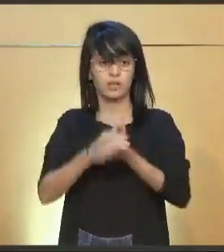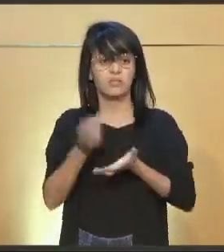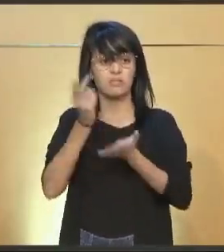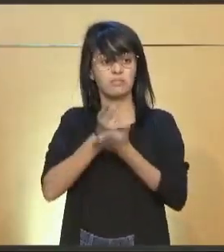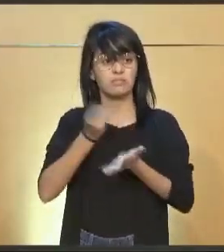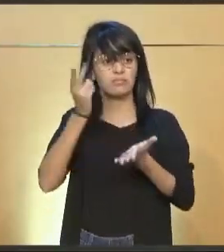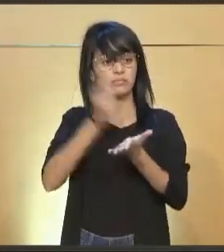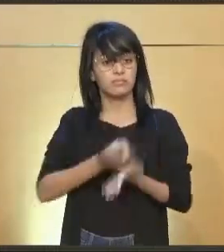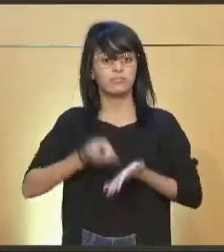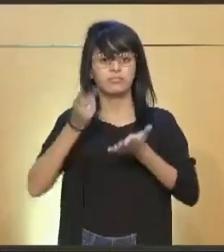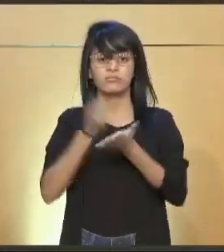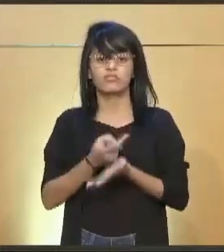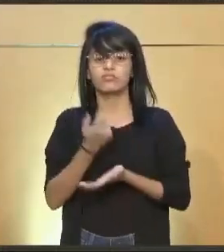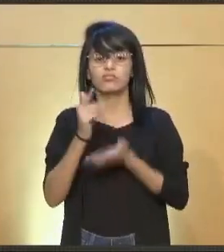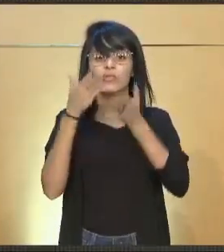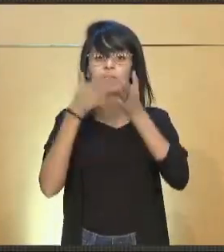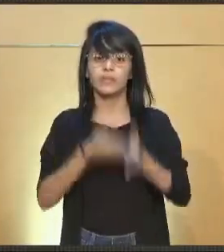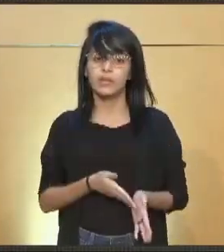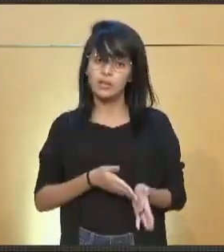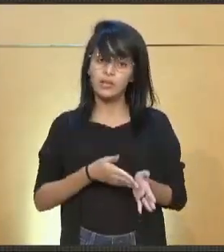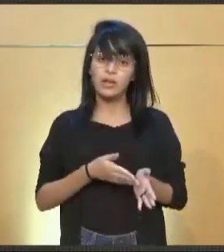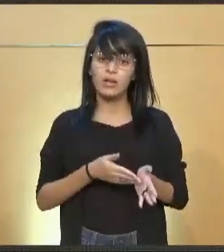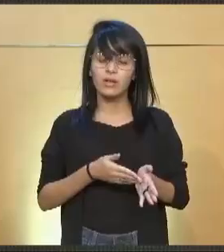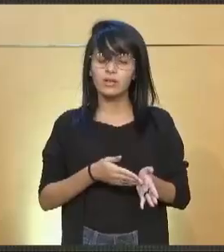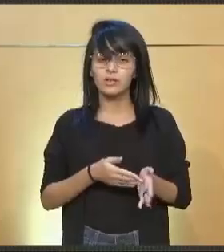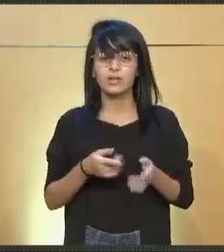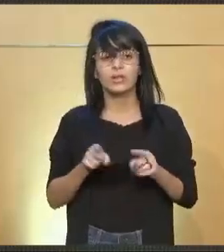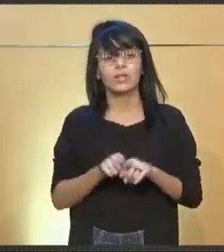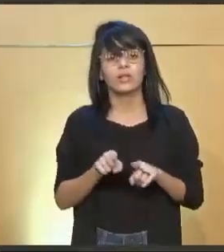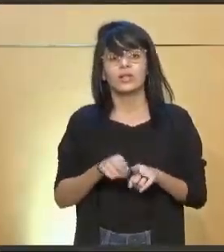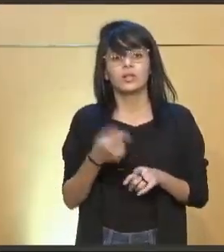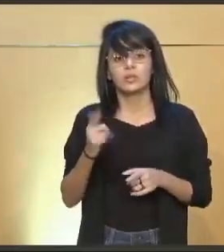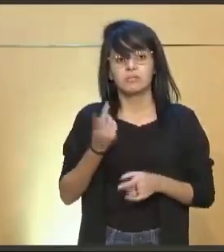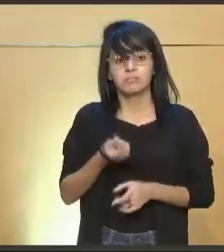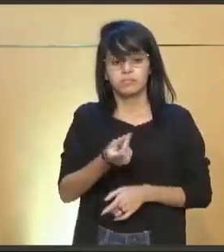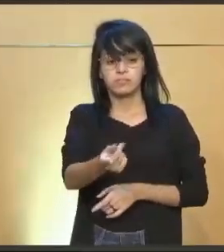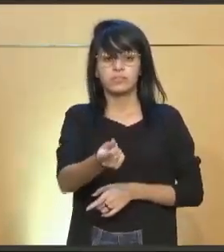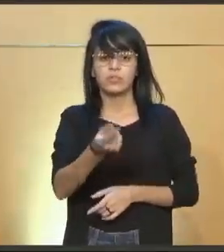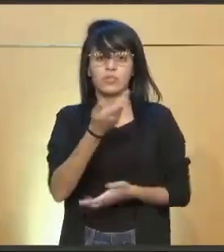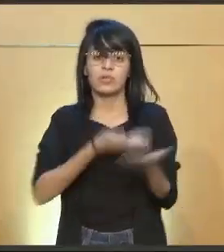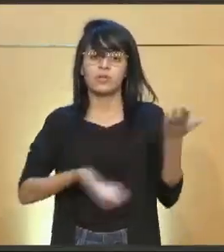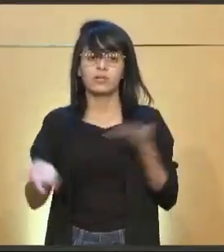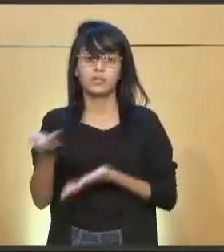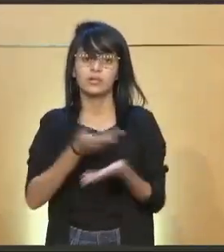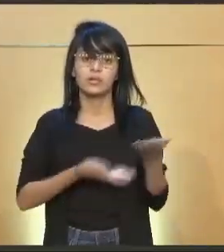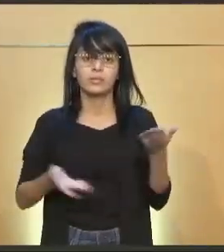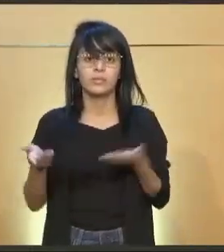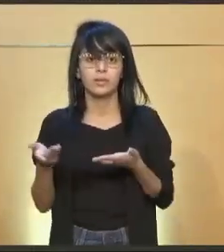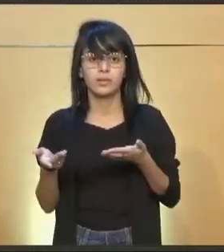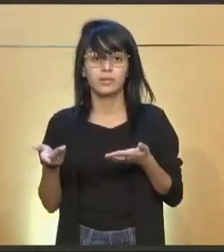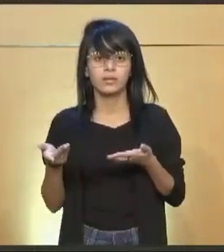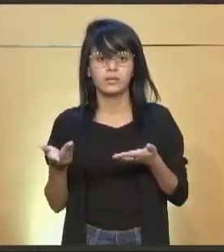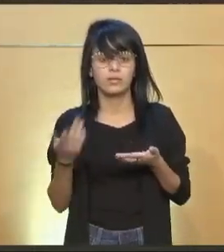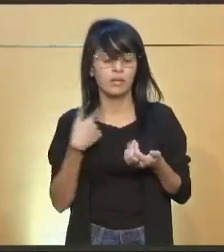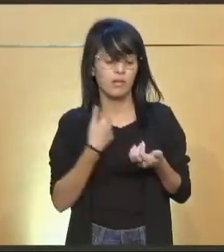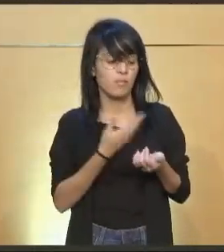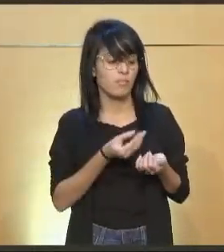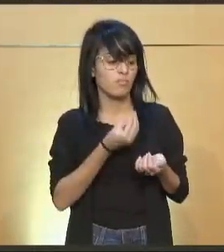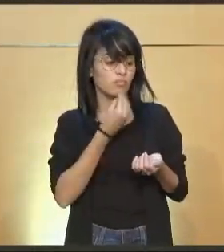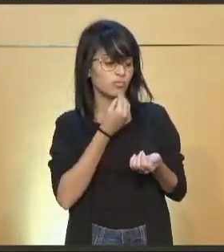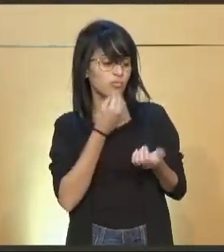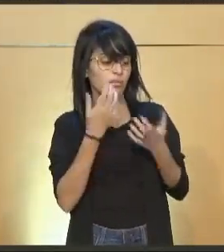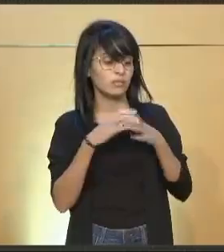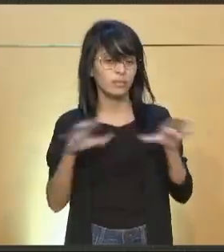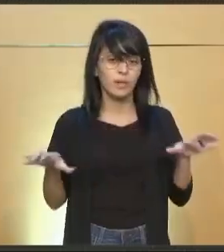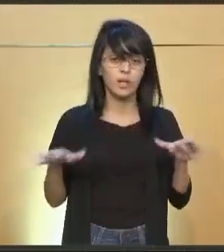maneira. Não havia fidelidade e não havia uma perpetuidade no relacionamento, ou seja, qualquer motivo era um motivo de